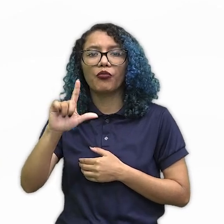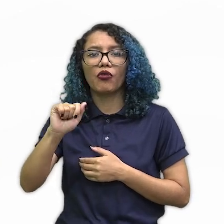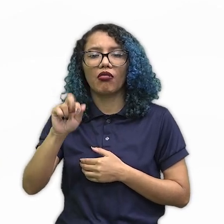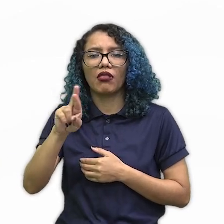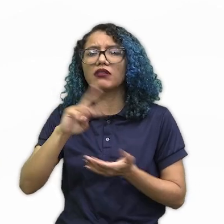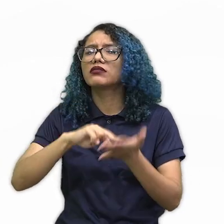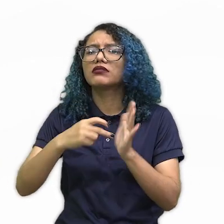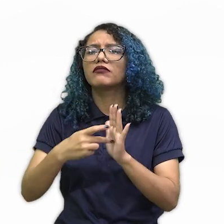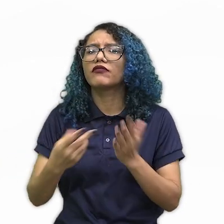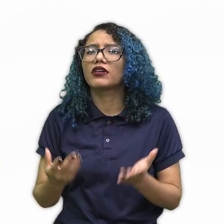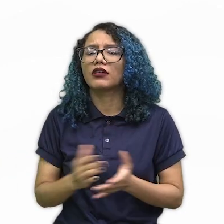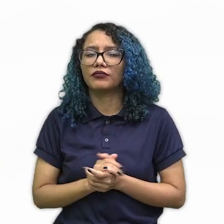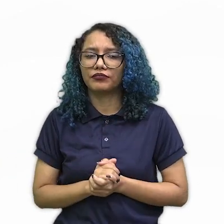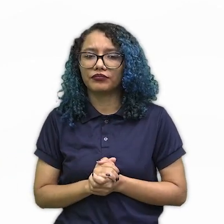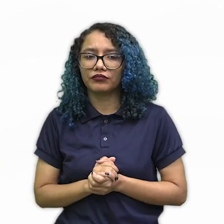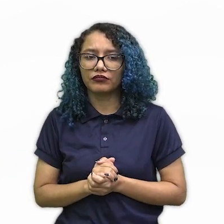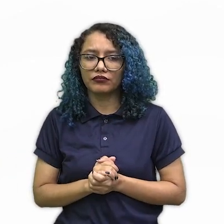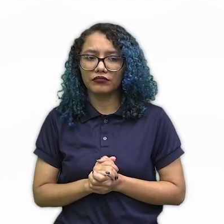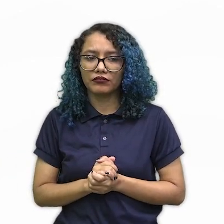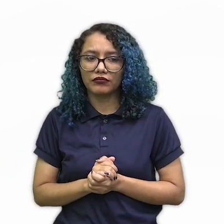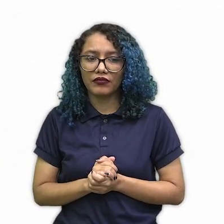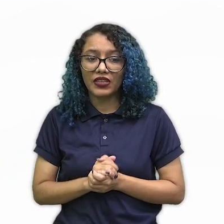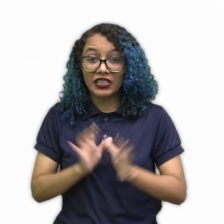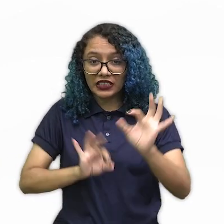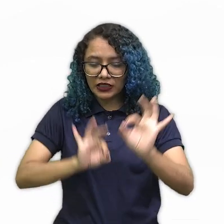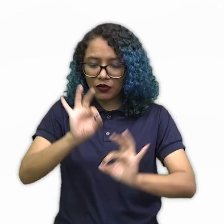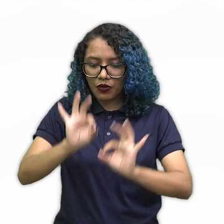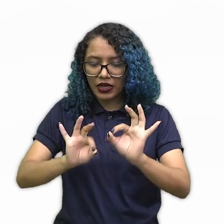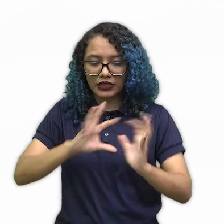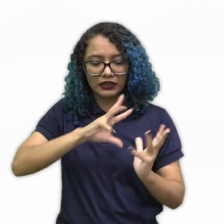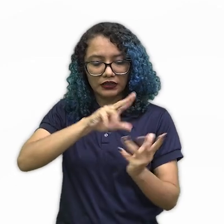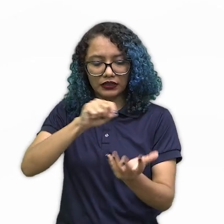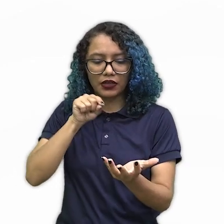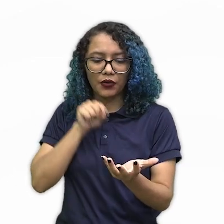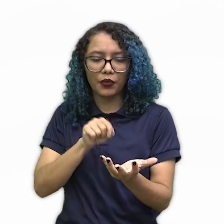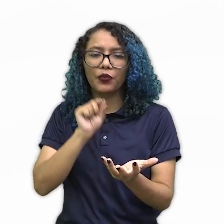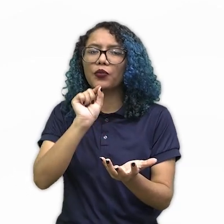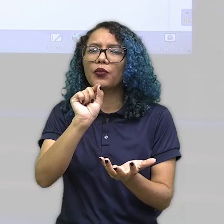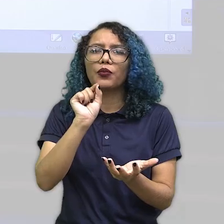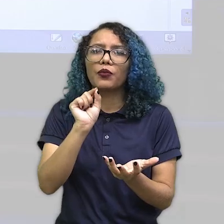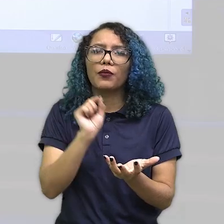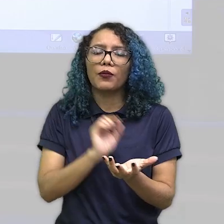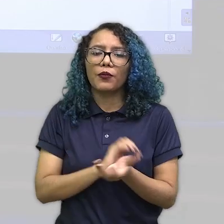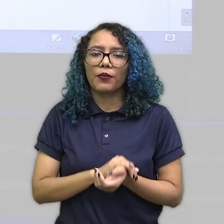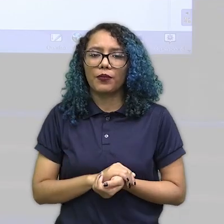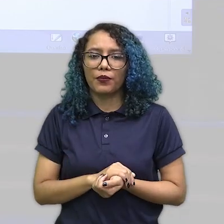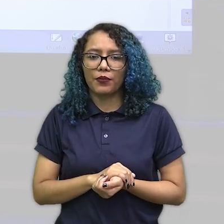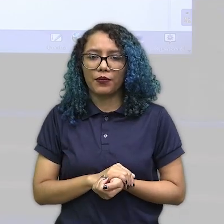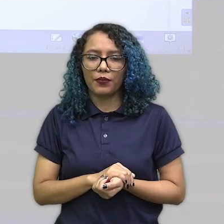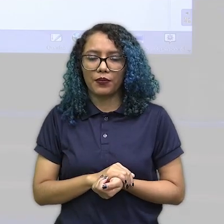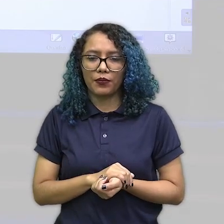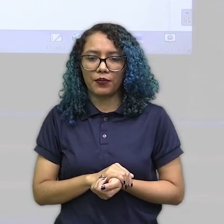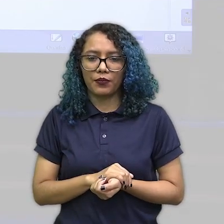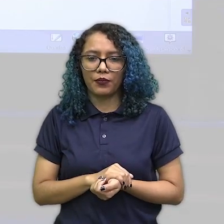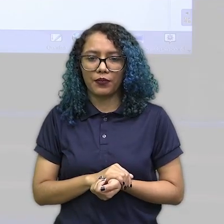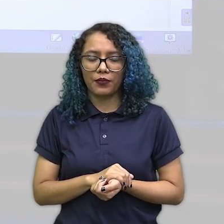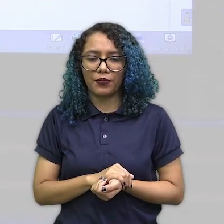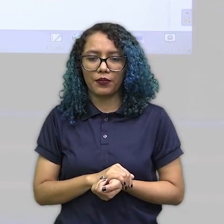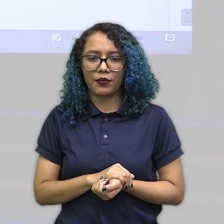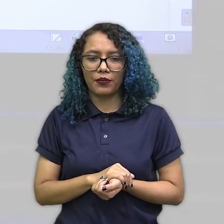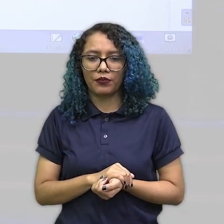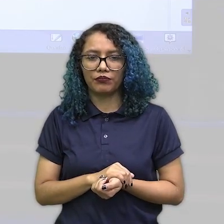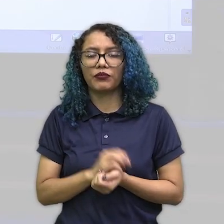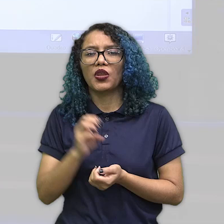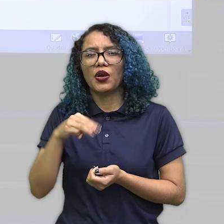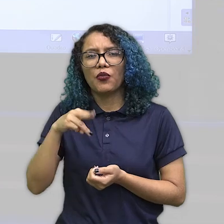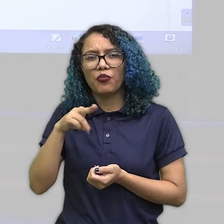professor? Significa dizer que essa ordem geopolítica mundial, ela considerada